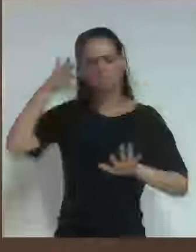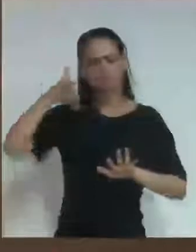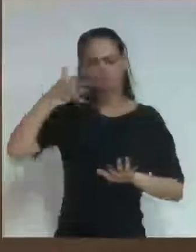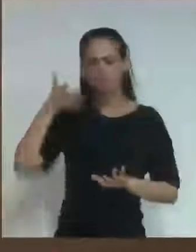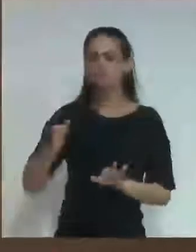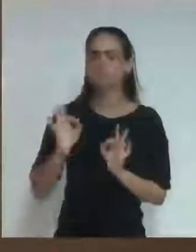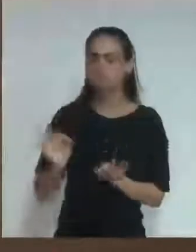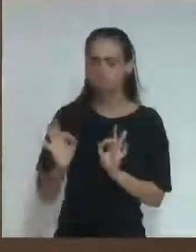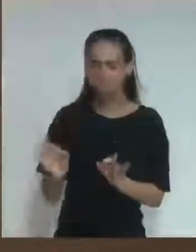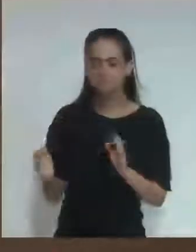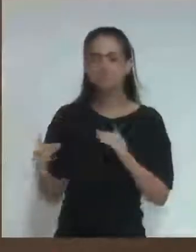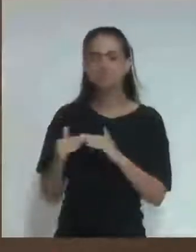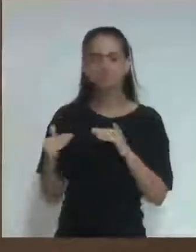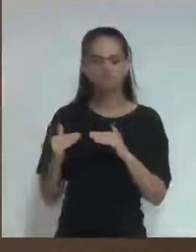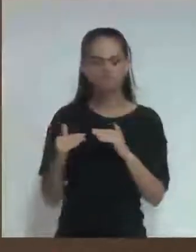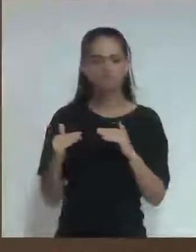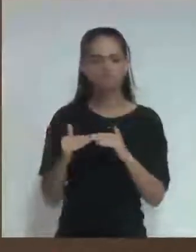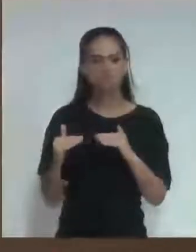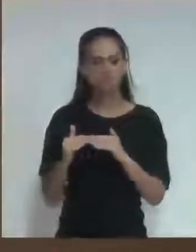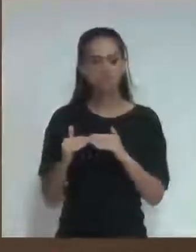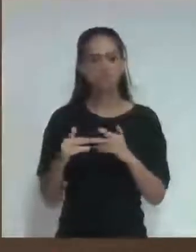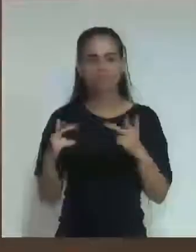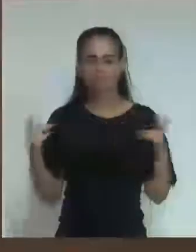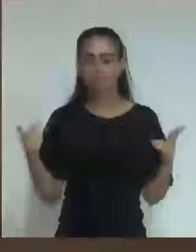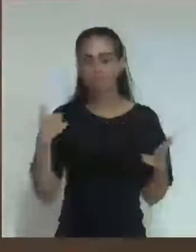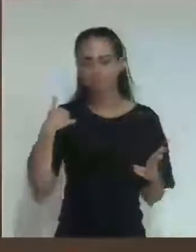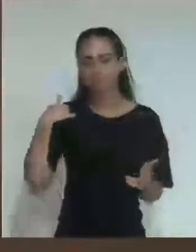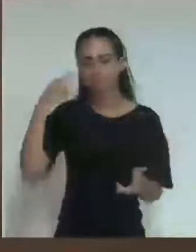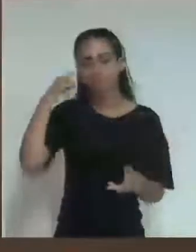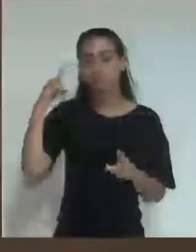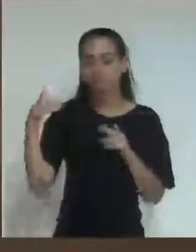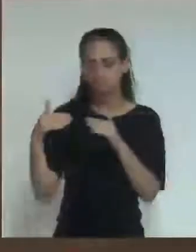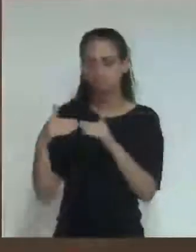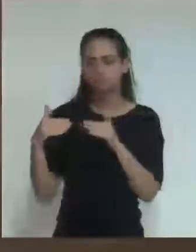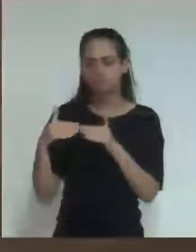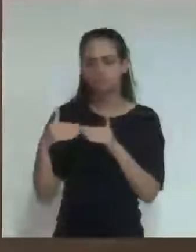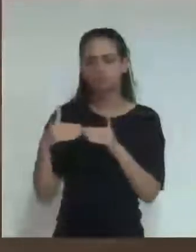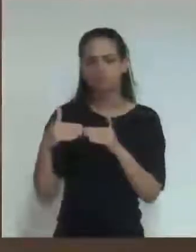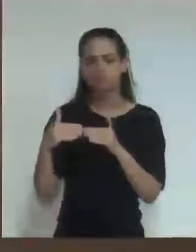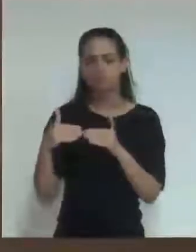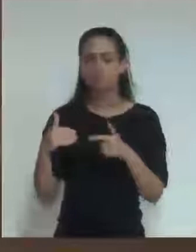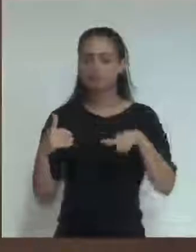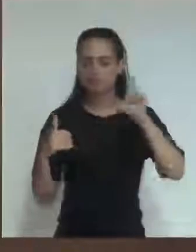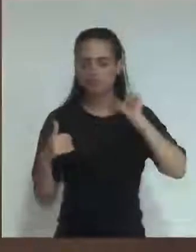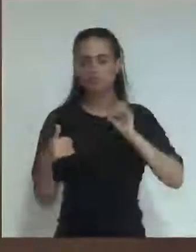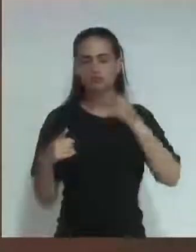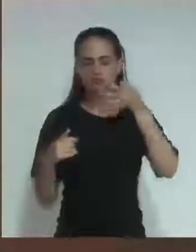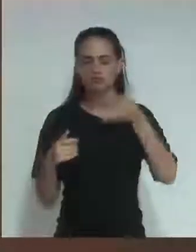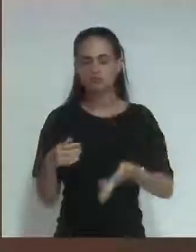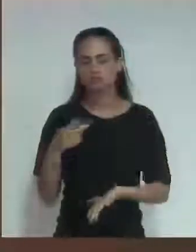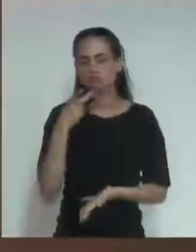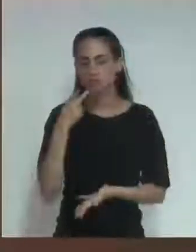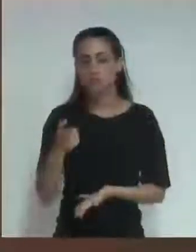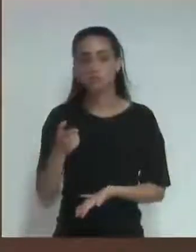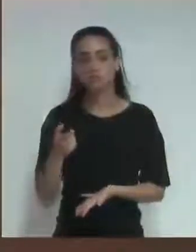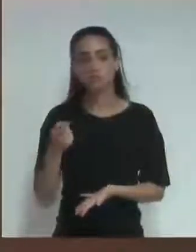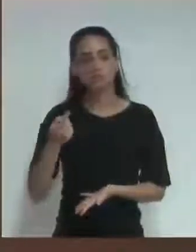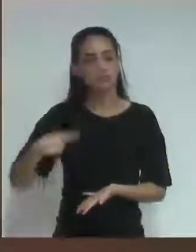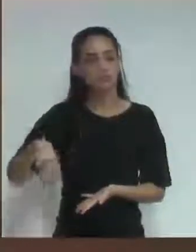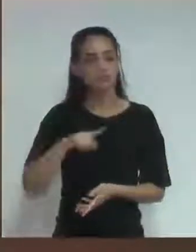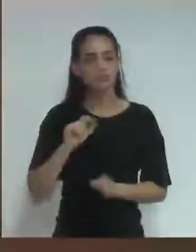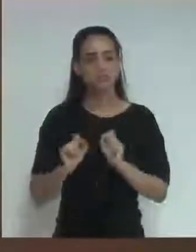suas ponderações, vereador. Penso da mesma forma, pensava e argumentei isso, né? Eu falei, a gente